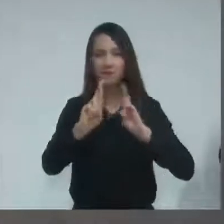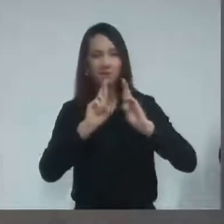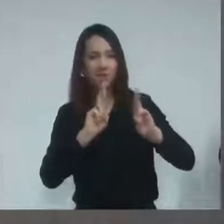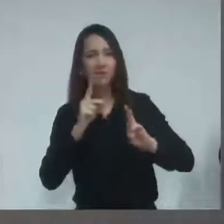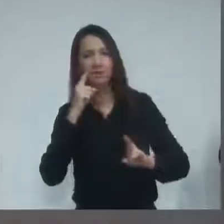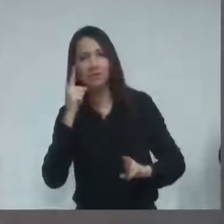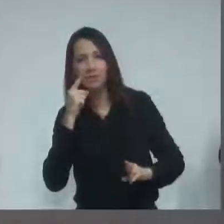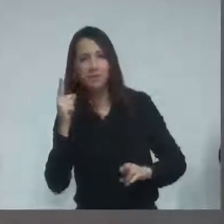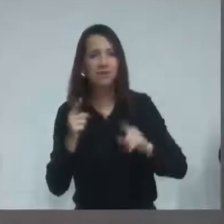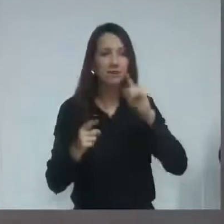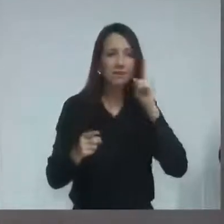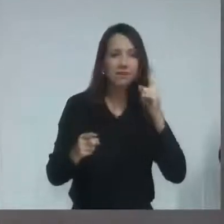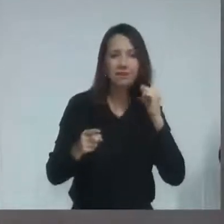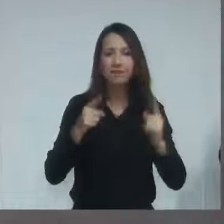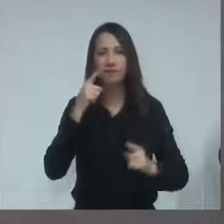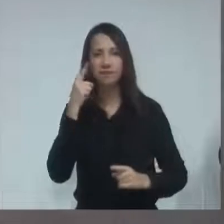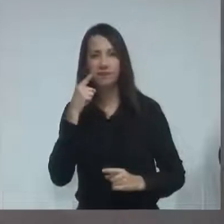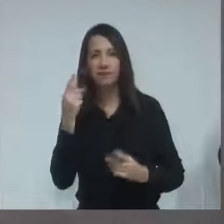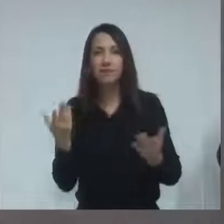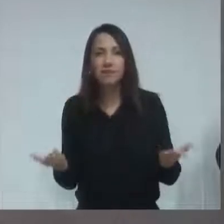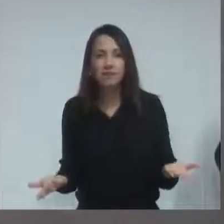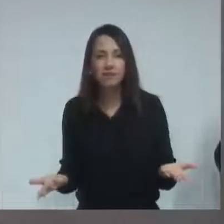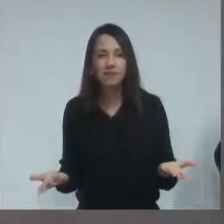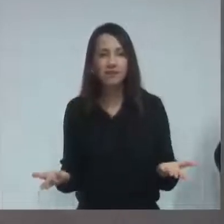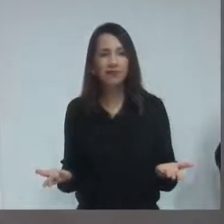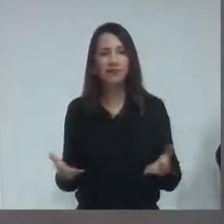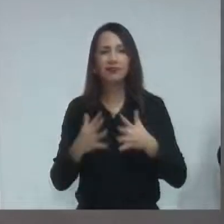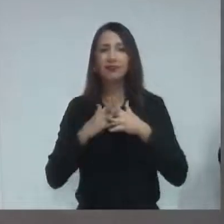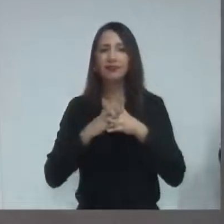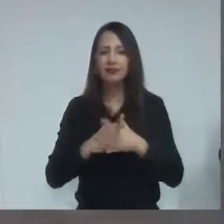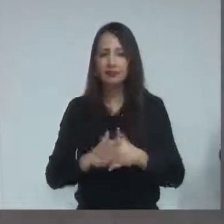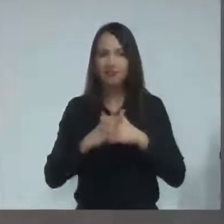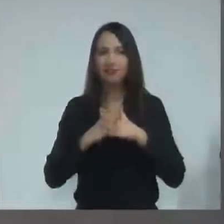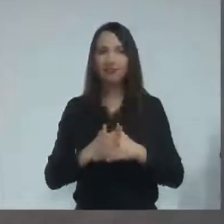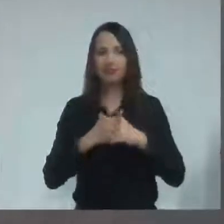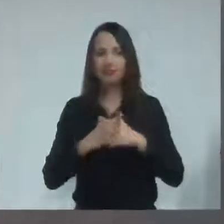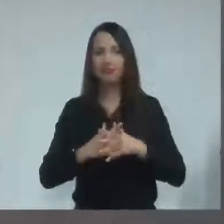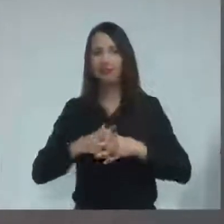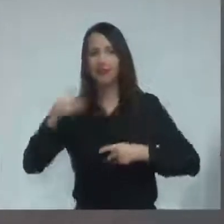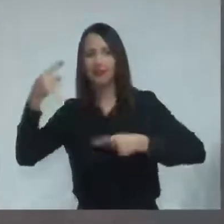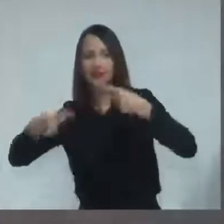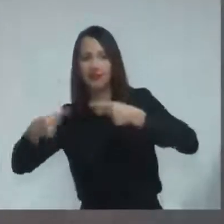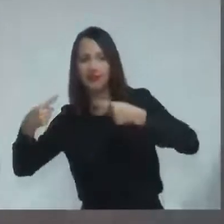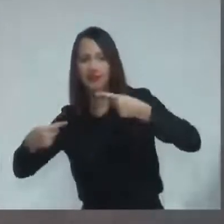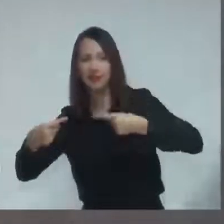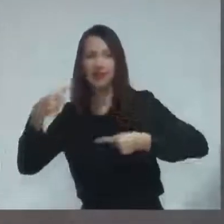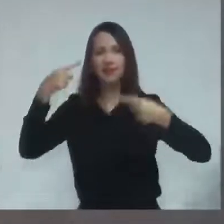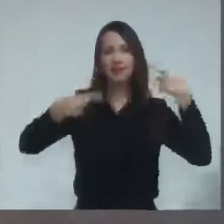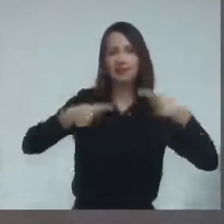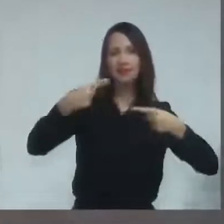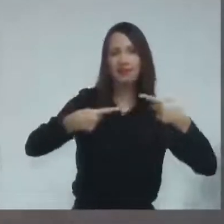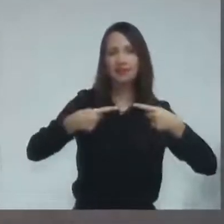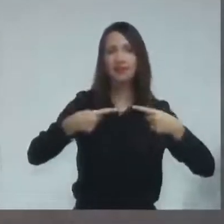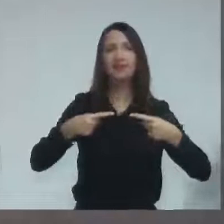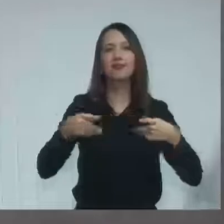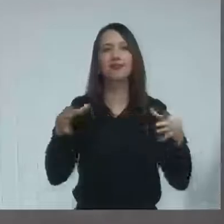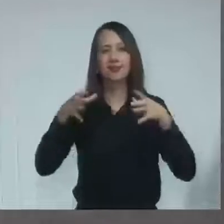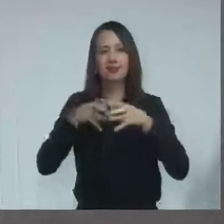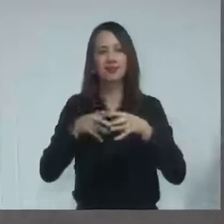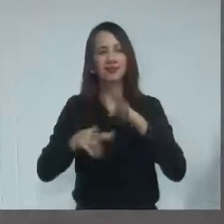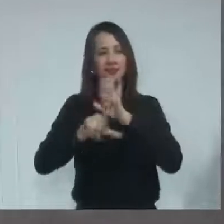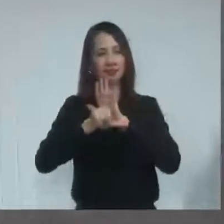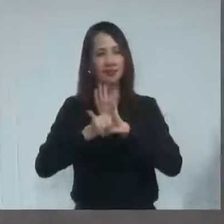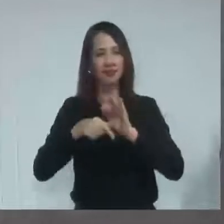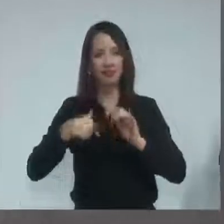isso, e realmente é uma confusão, né, de discurso e tem uma confusão nas leis também. Eu quero